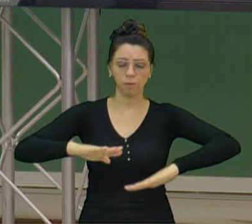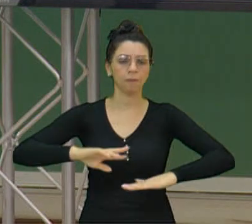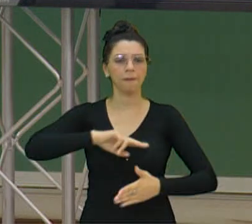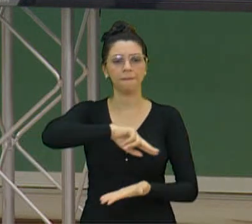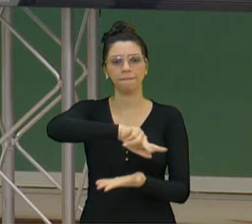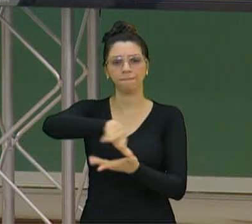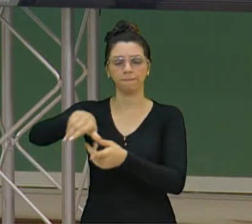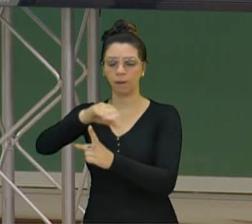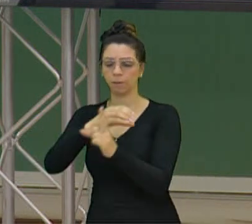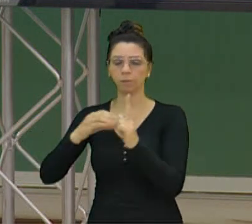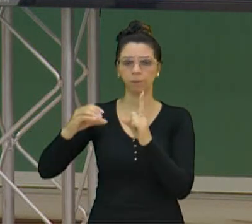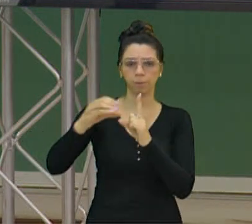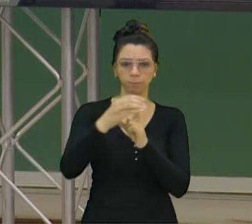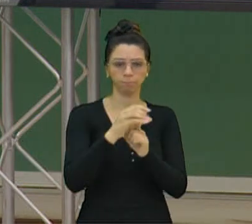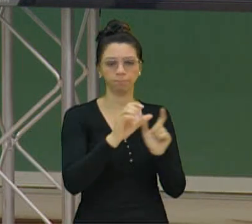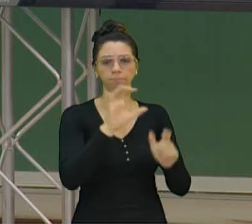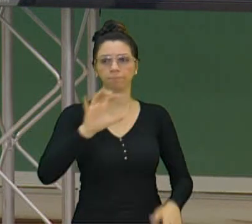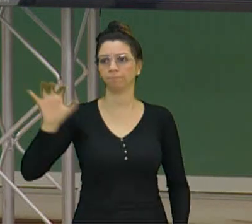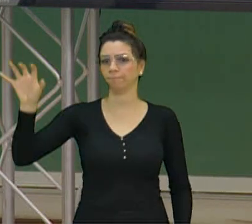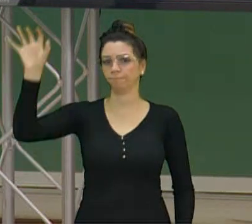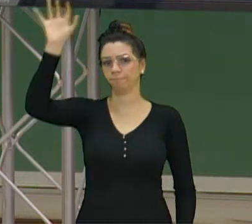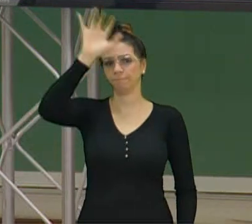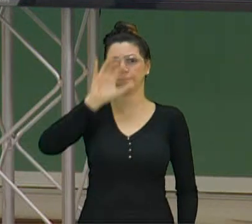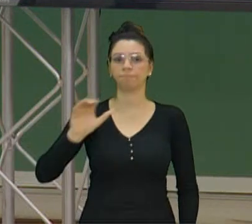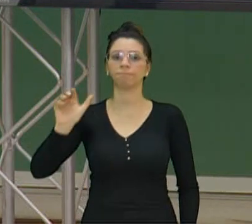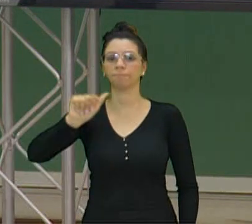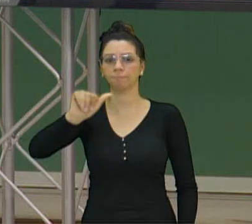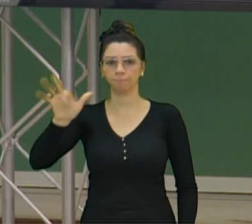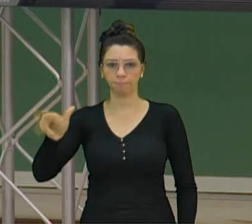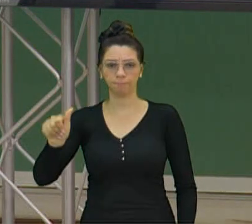são realizados em várias regiões do continente africano.